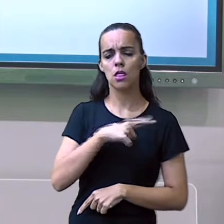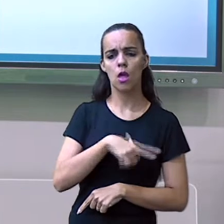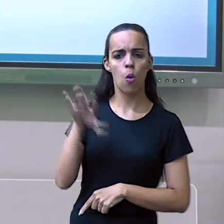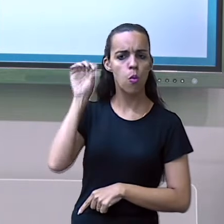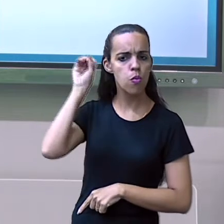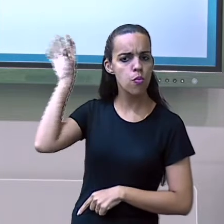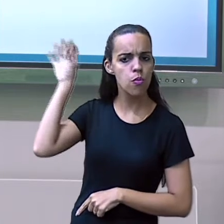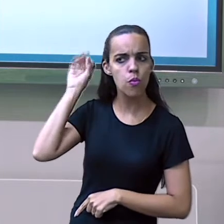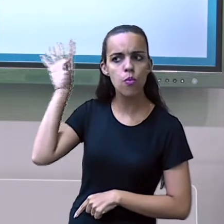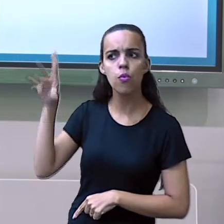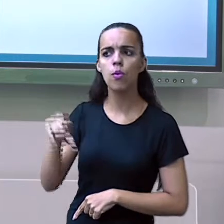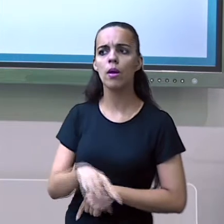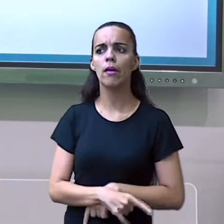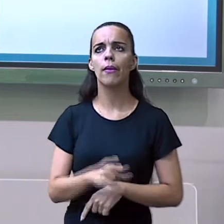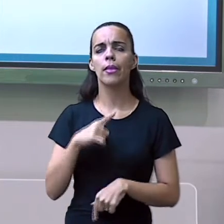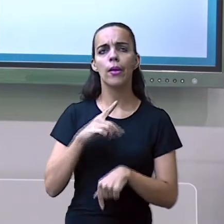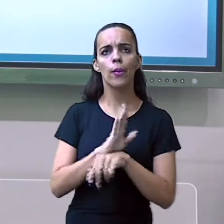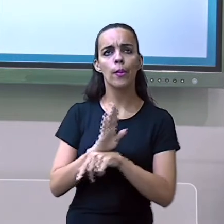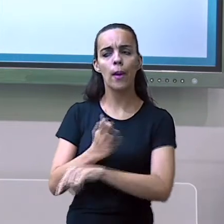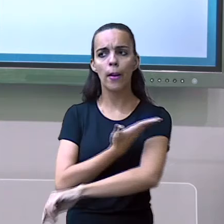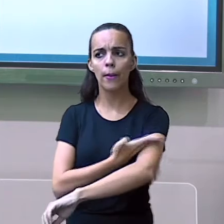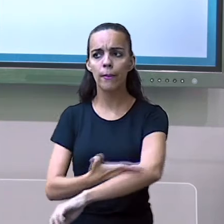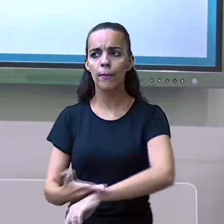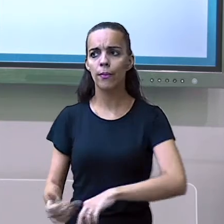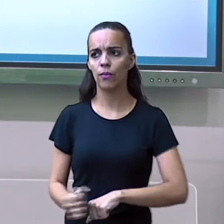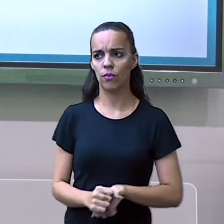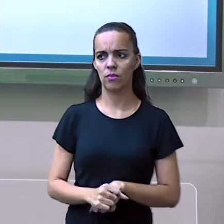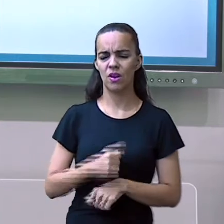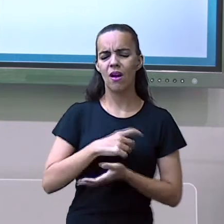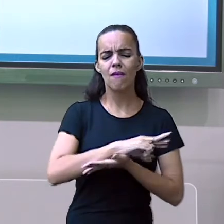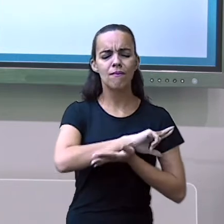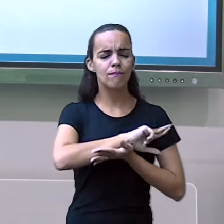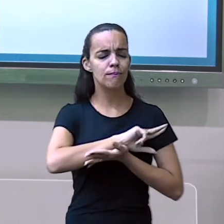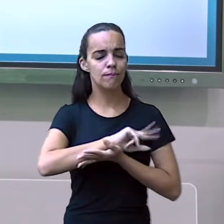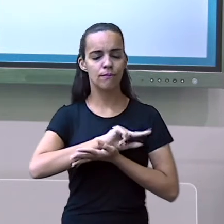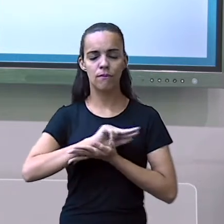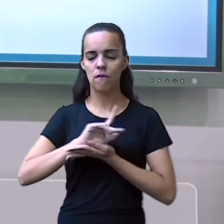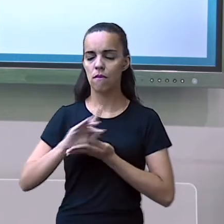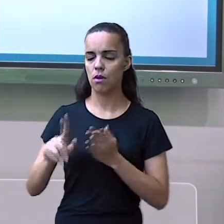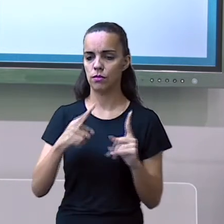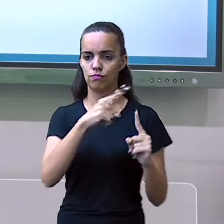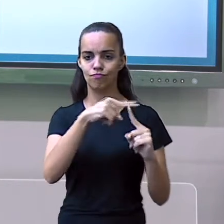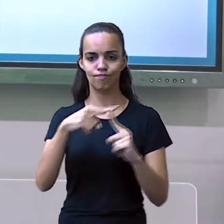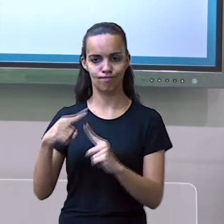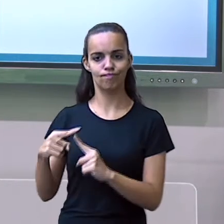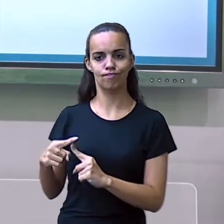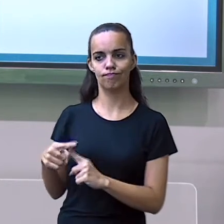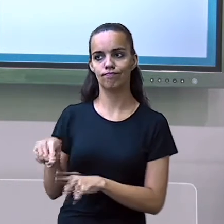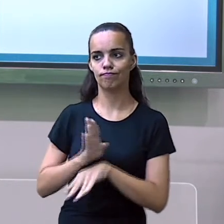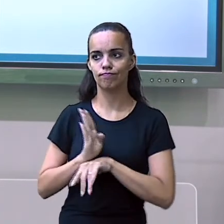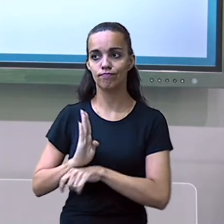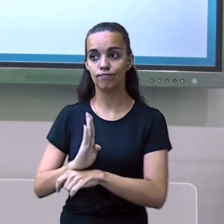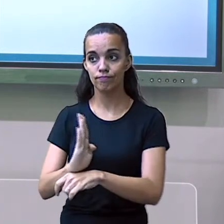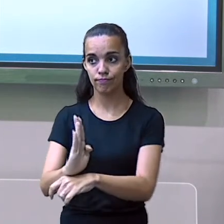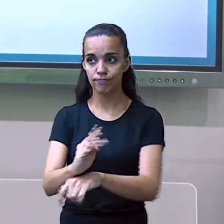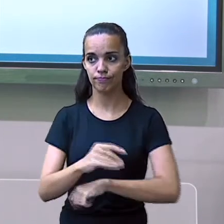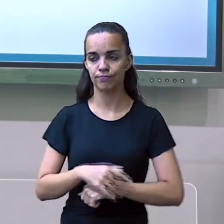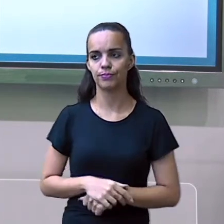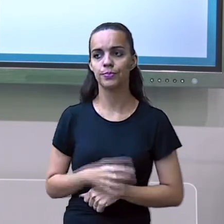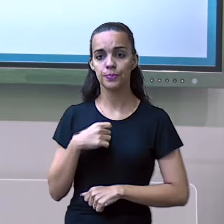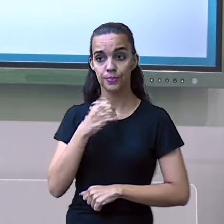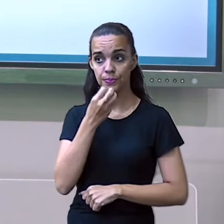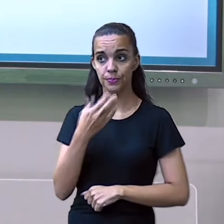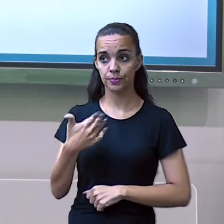tubarão-baleia, tubarão branco e uma variedade de espécies. Muito